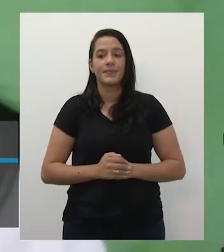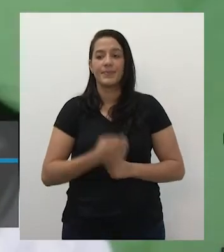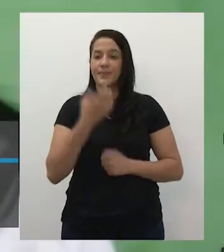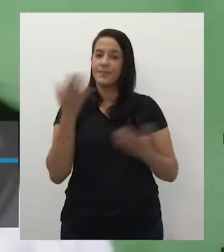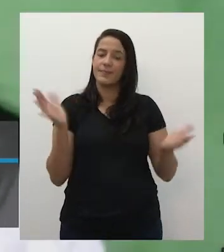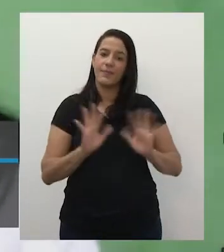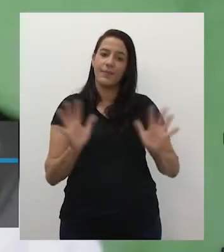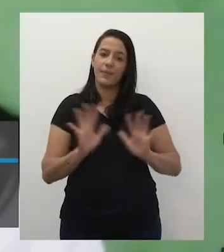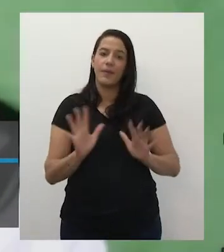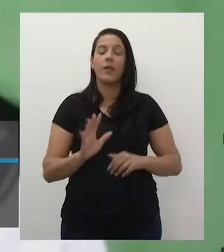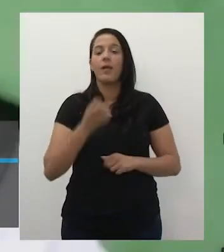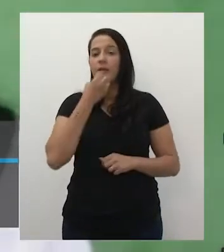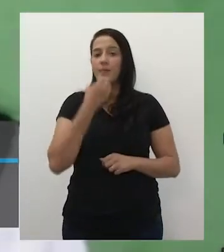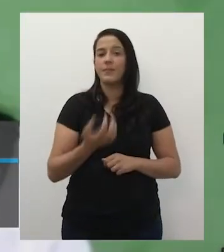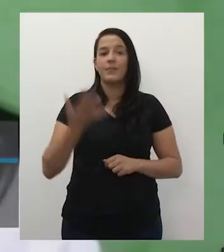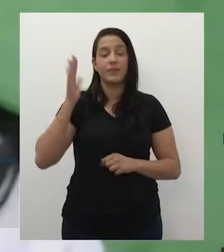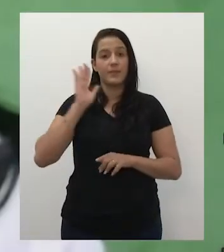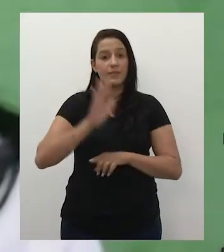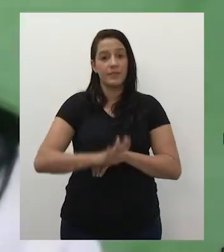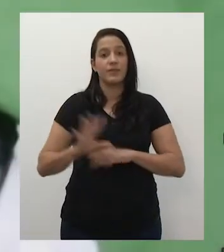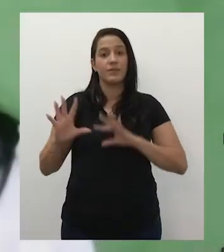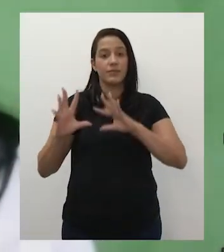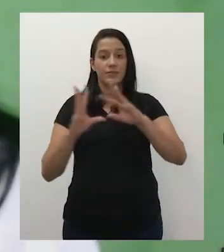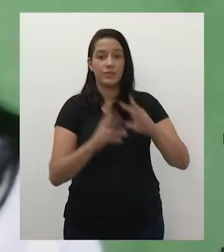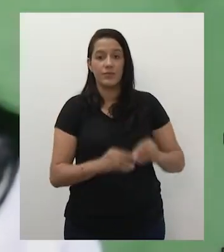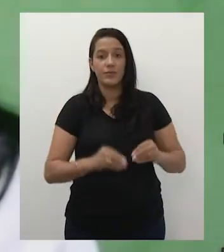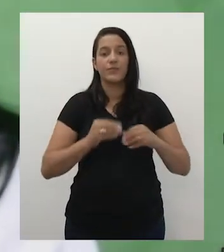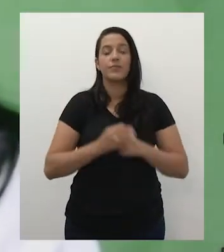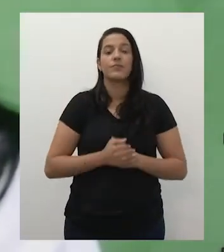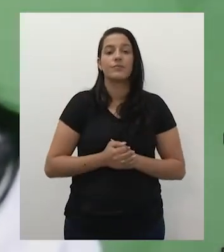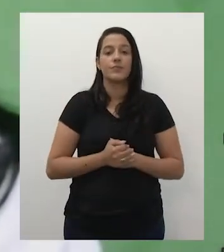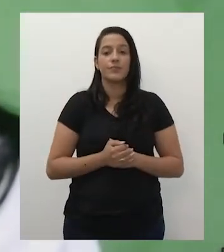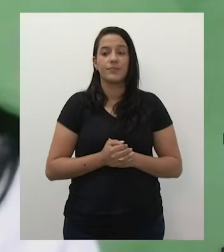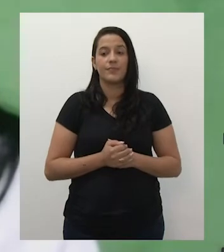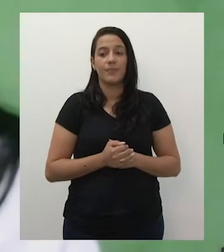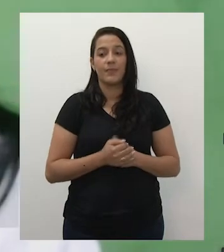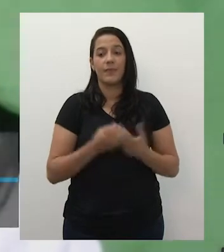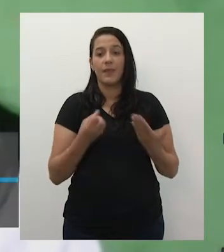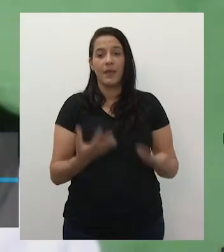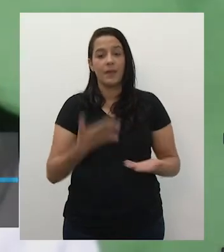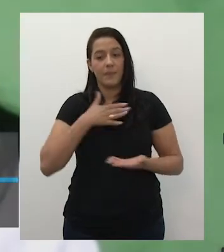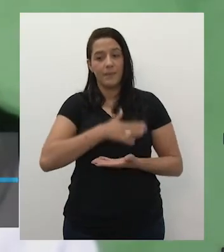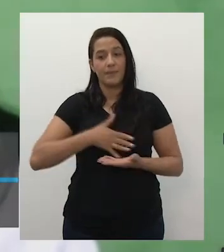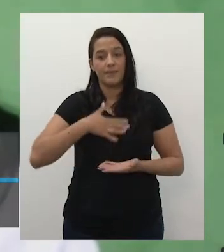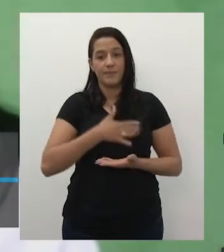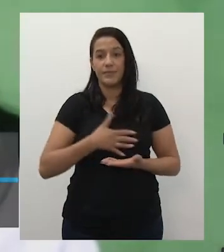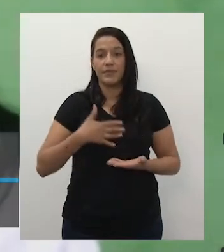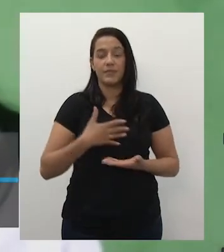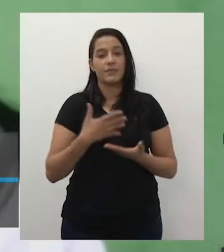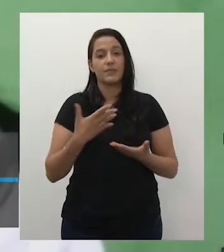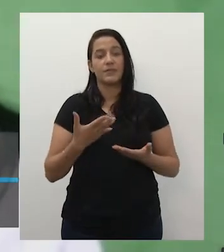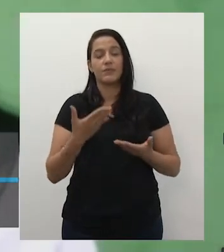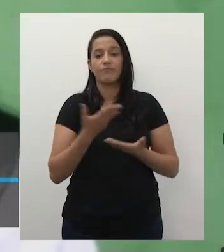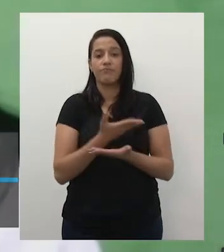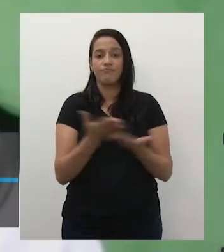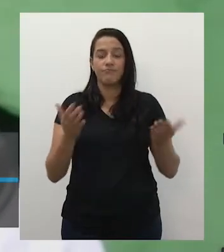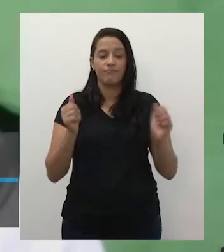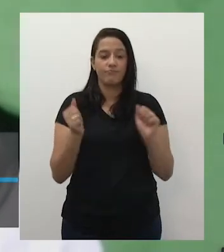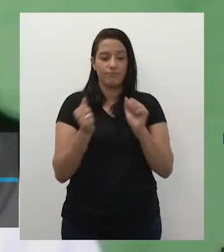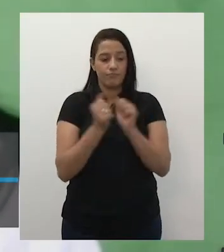como pessoal. Muito bacana isso e obrigada, viu, a você que nos ouve, que nos assiste, enriquecendo